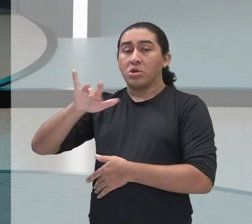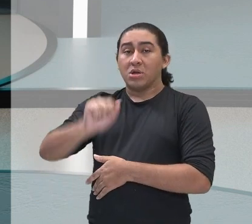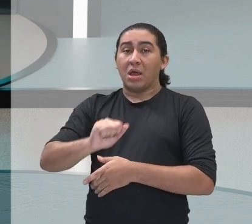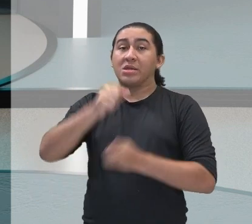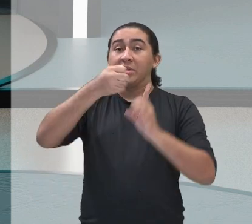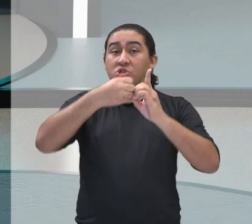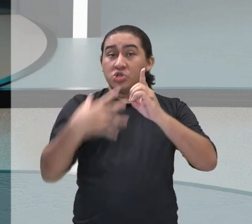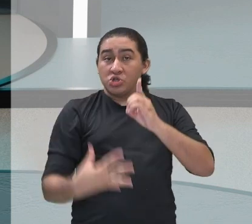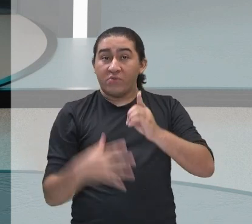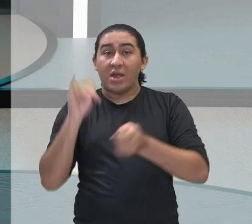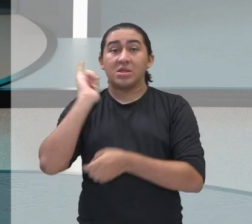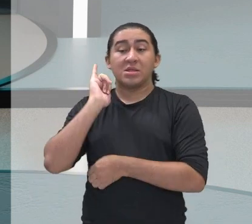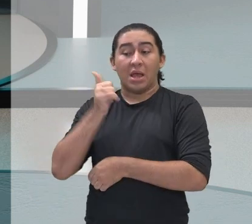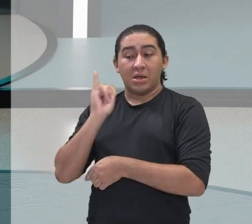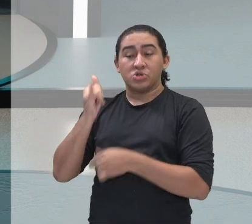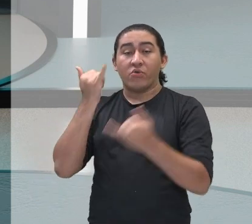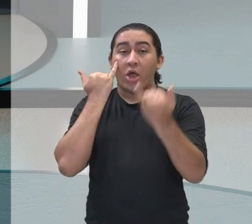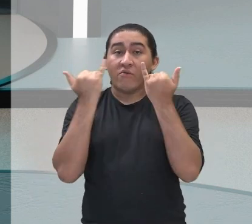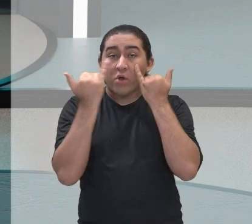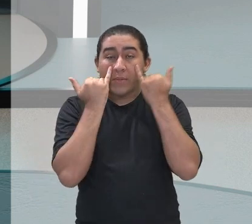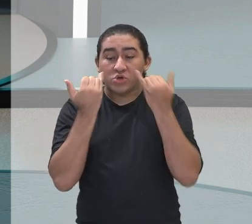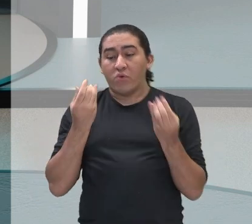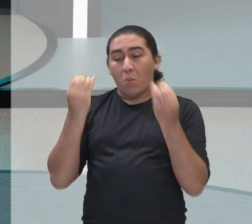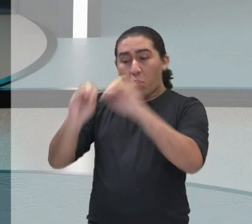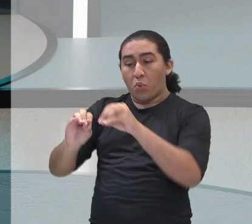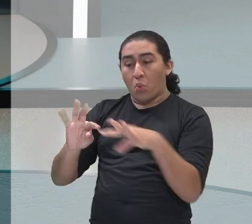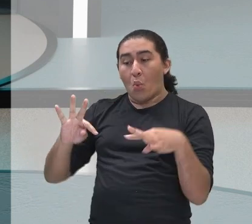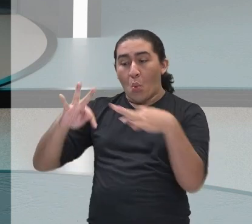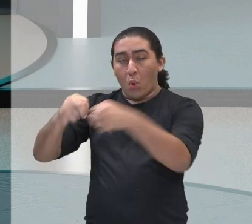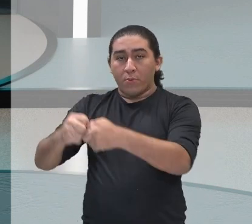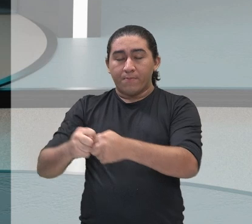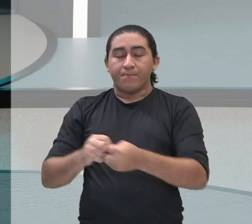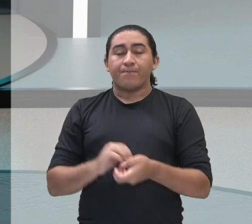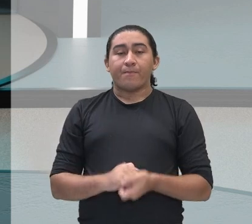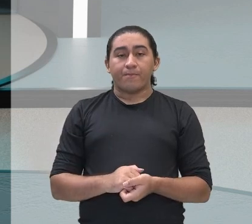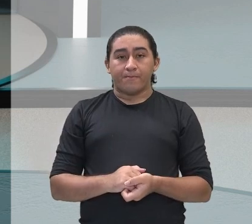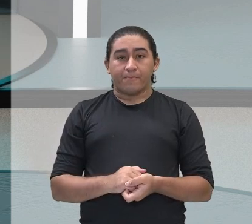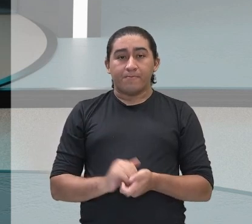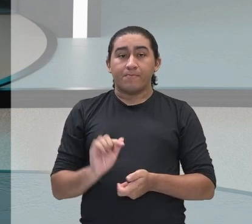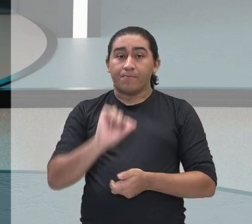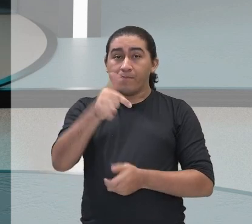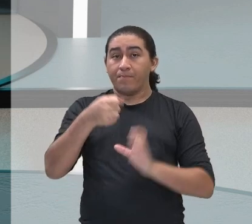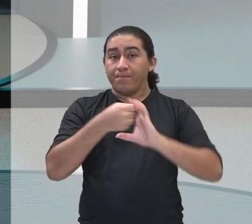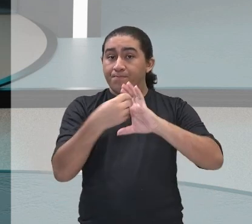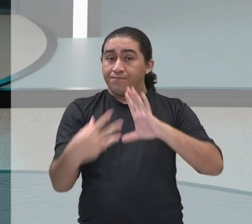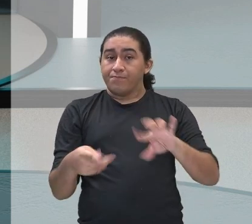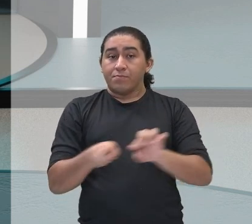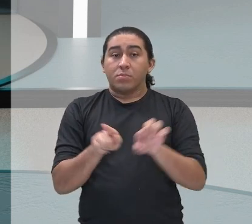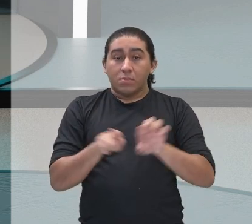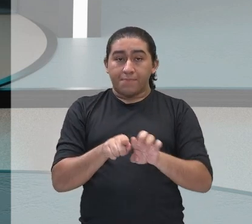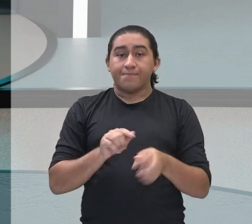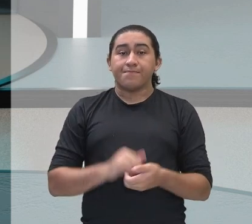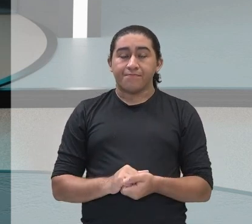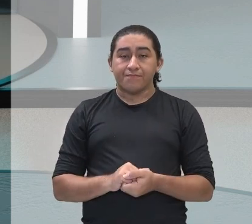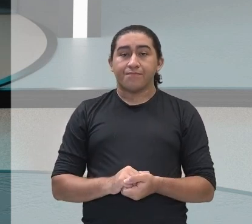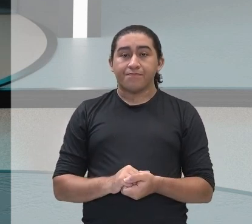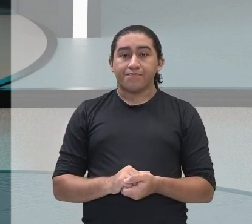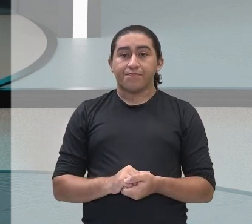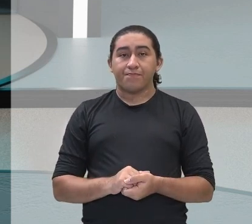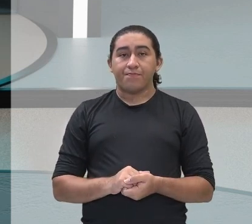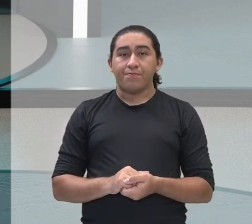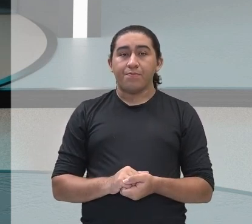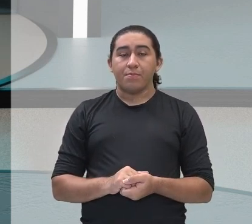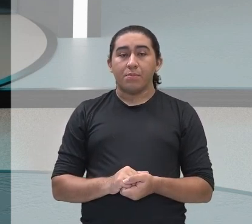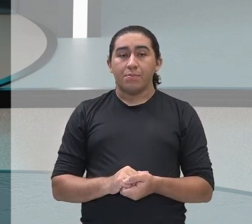ela é narrativa, ela é informativa. Então, outra característica, conquista material e